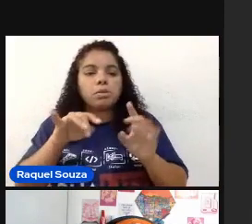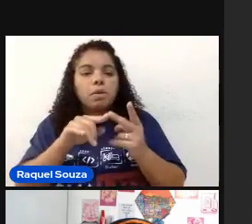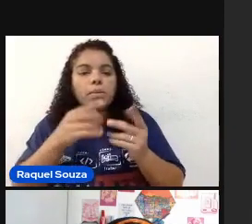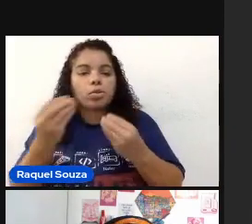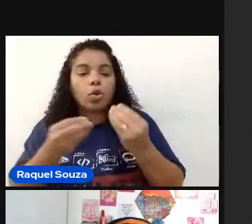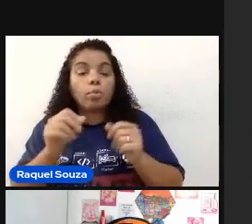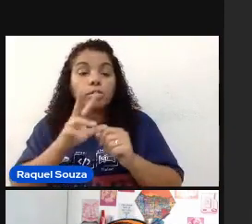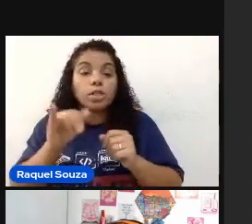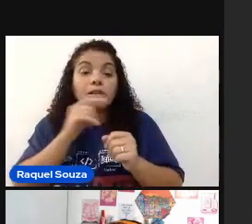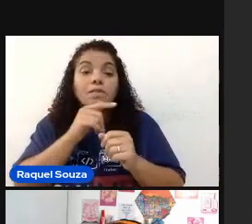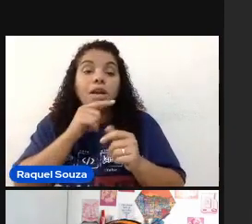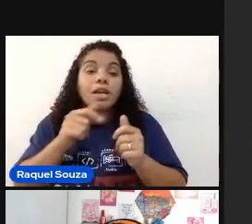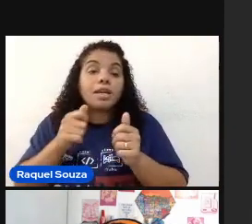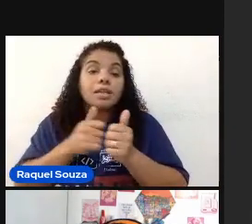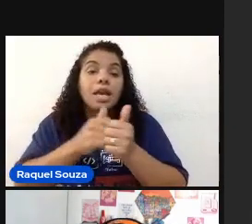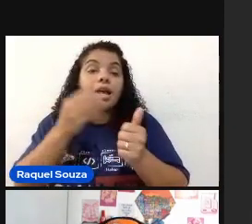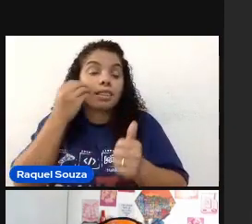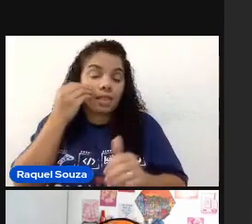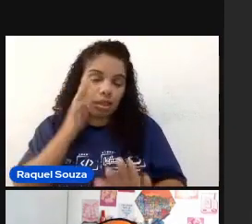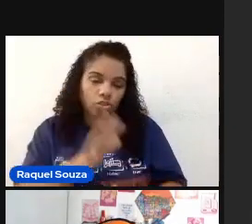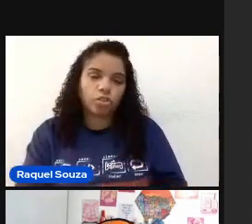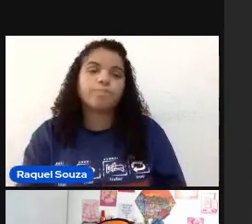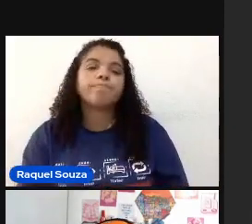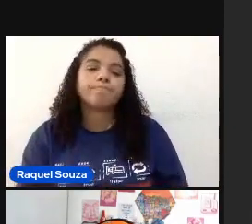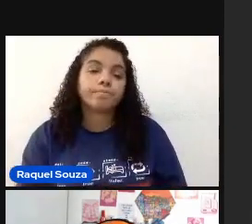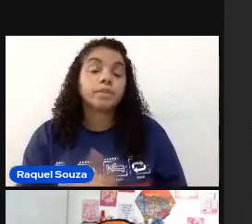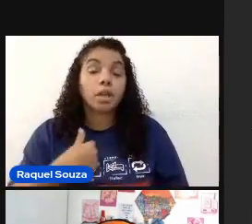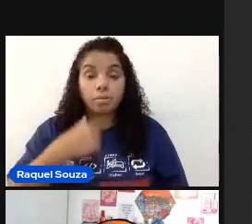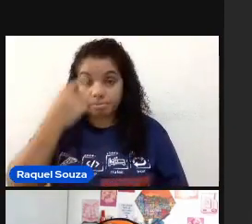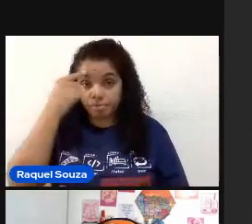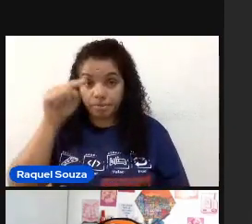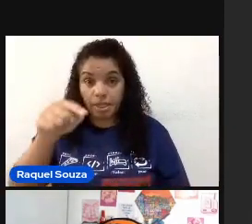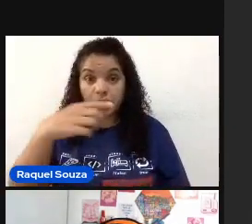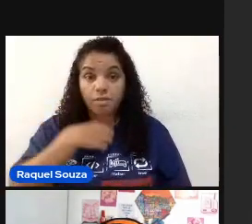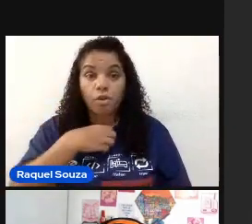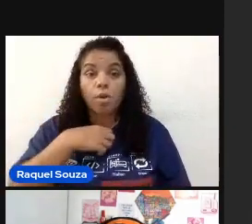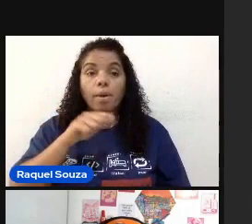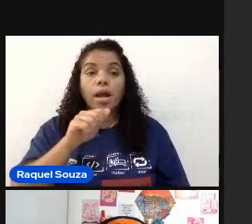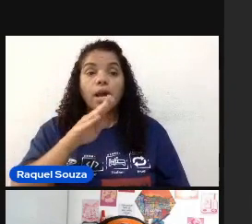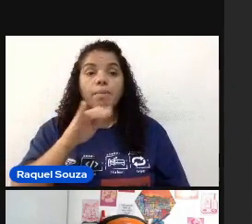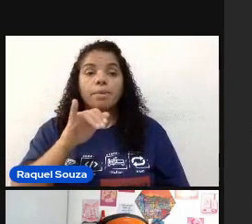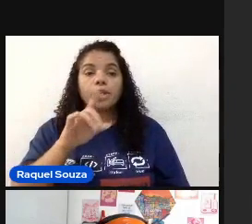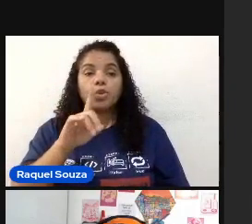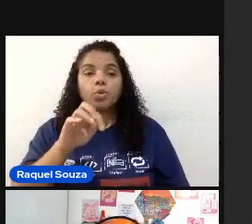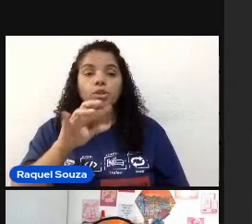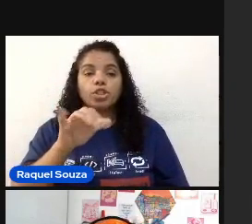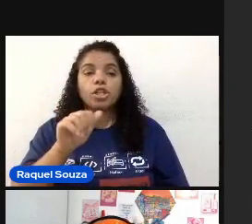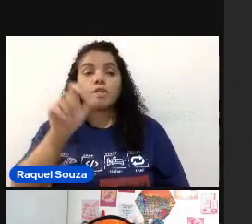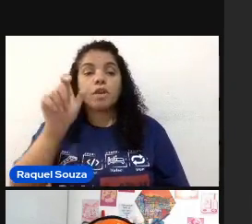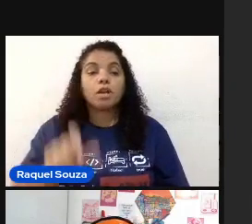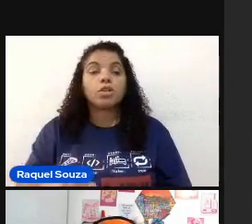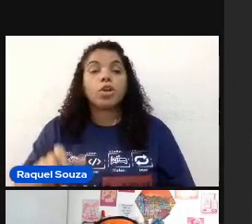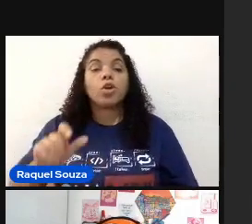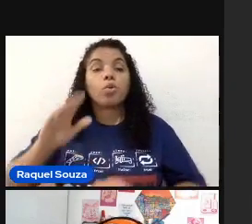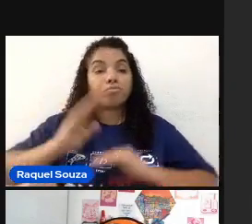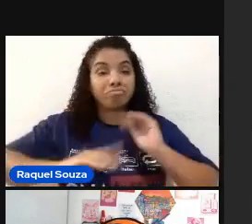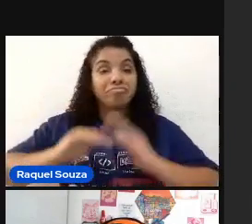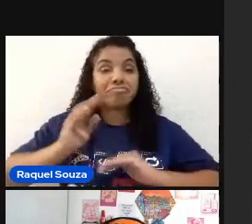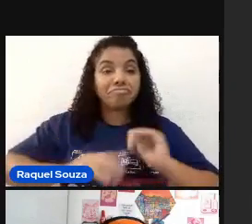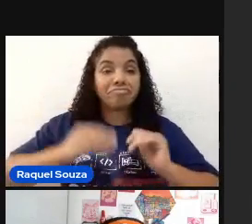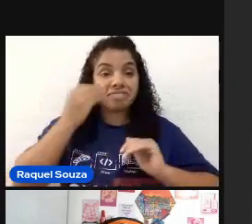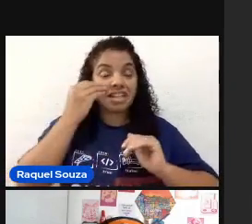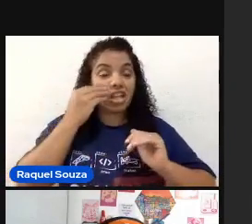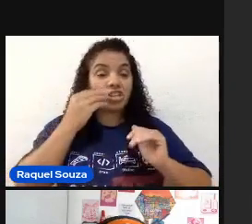vai guiar os nossos testes. Então, é pensando dessa maneira abdutiva que o testador ele constantemente desafia os seus padrões. Ele